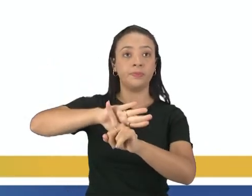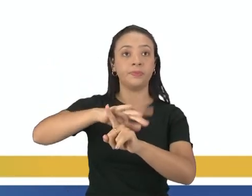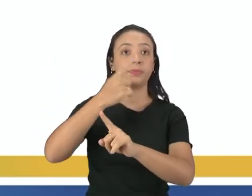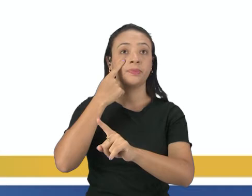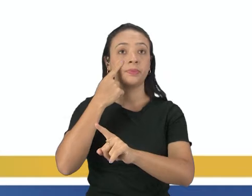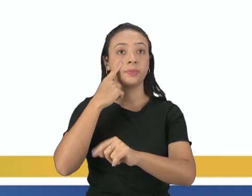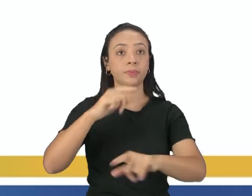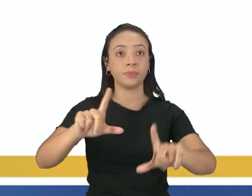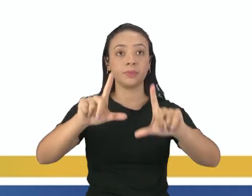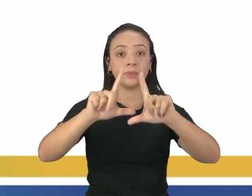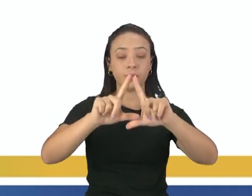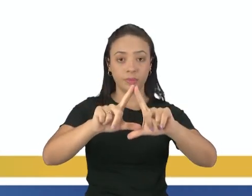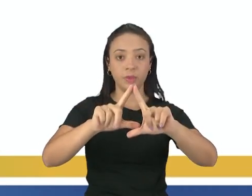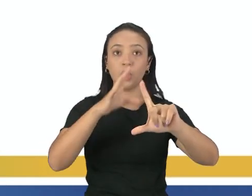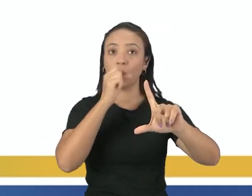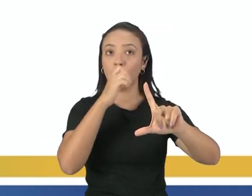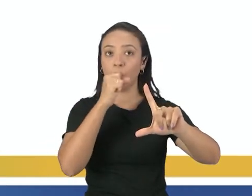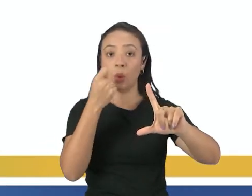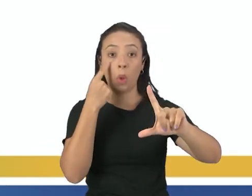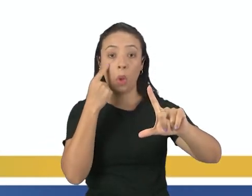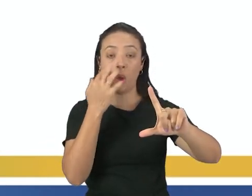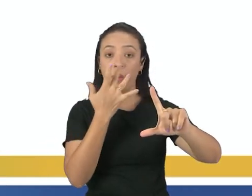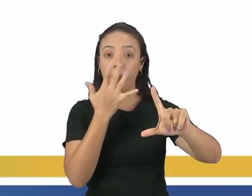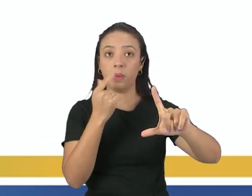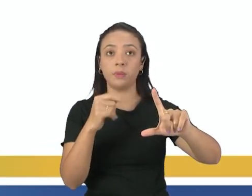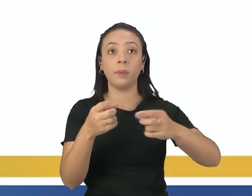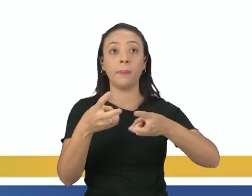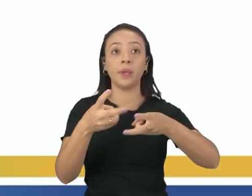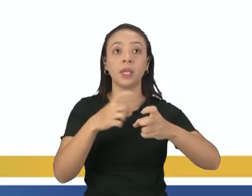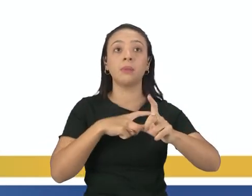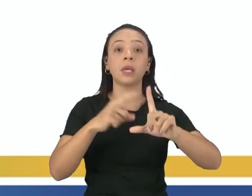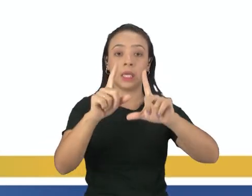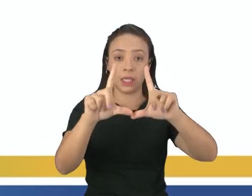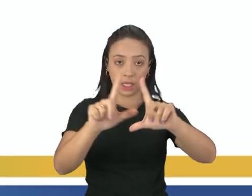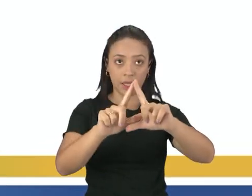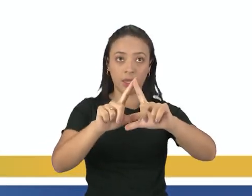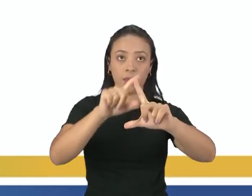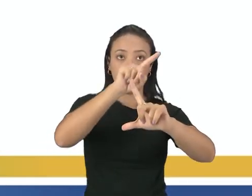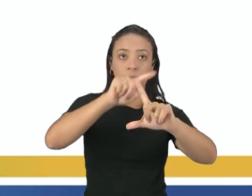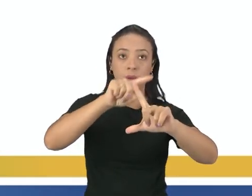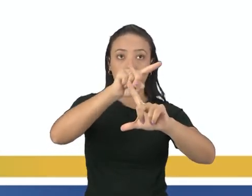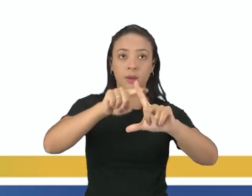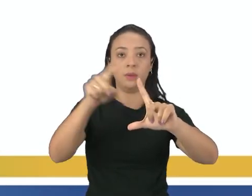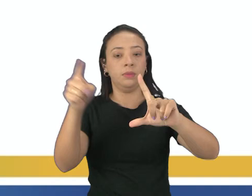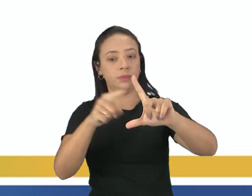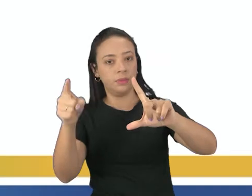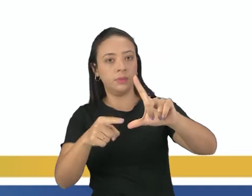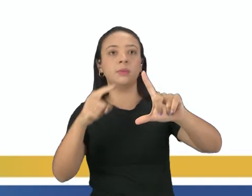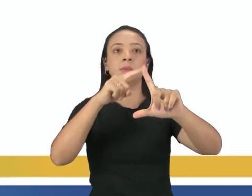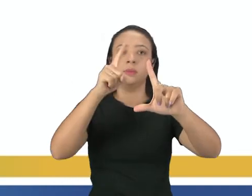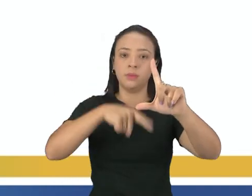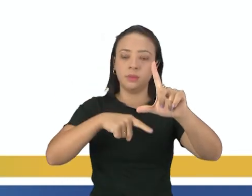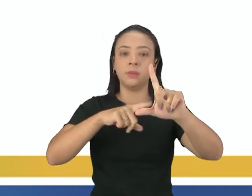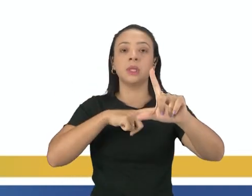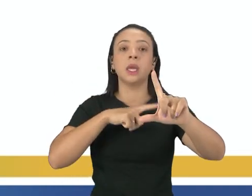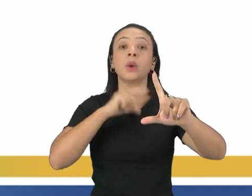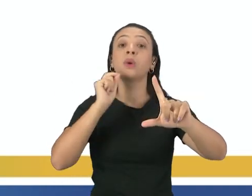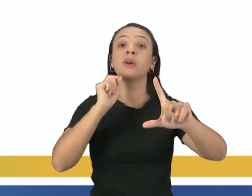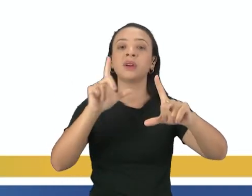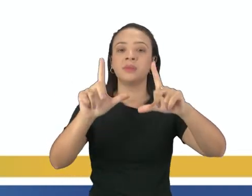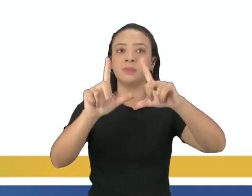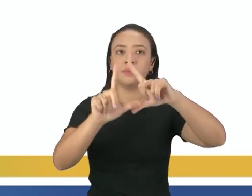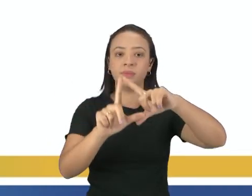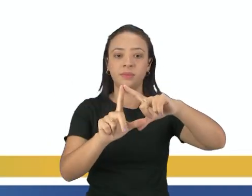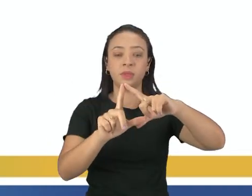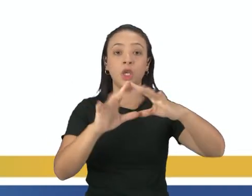O triângulo em laranja, observe aí pelos traços indicados em cada um de seus lados, né? Que ele tem